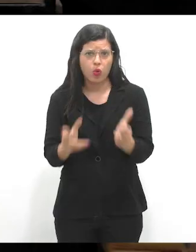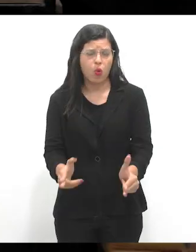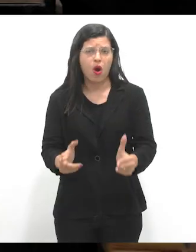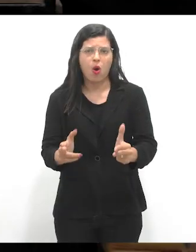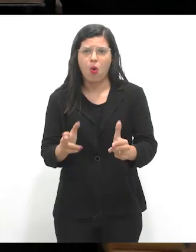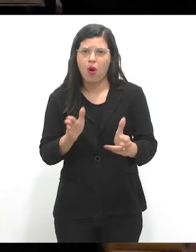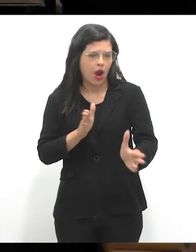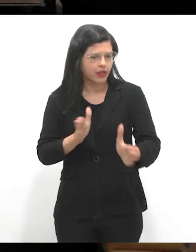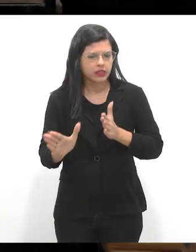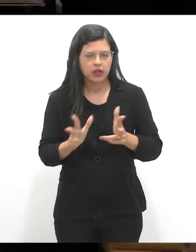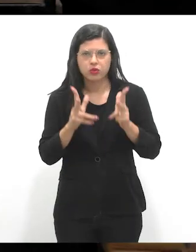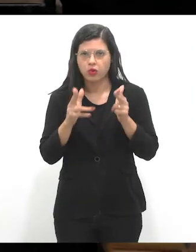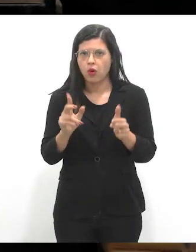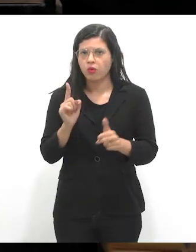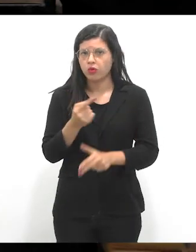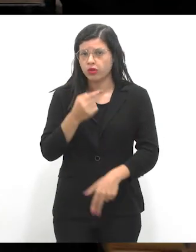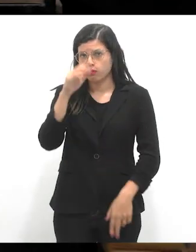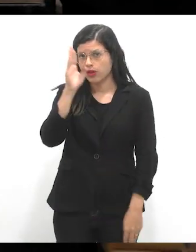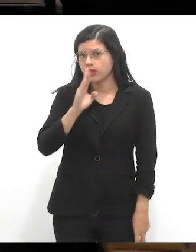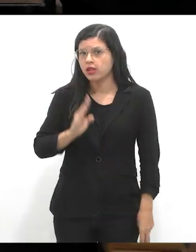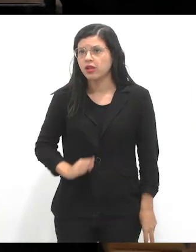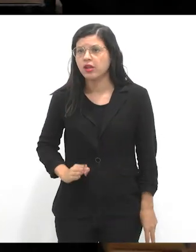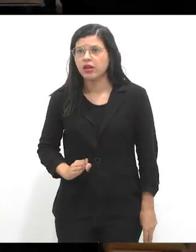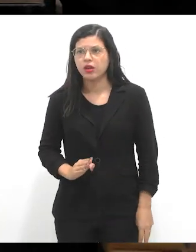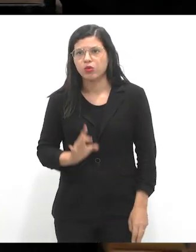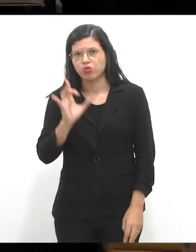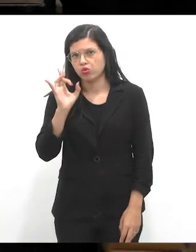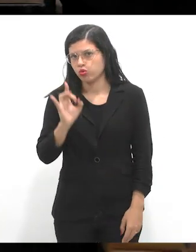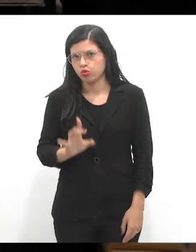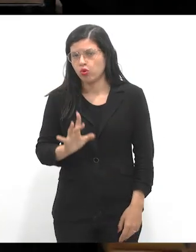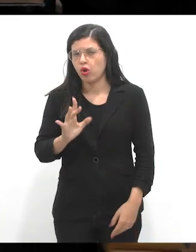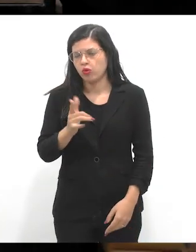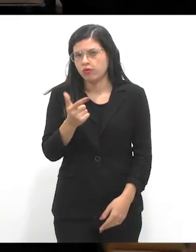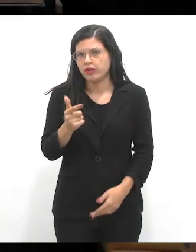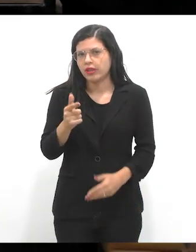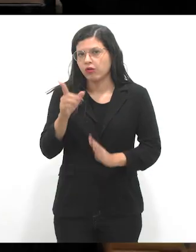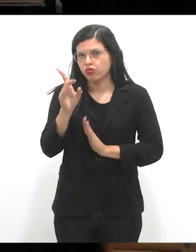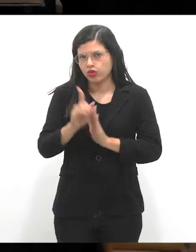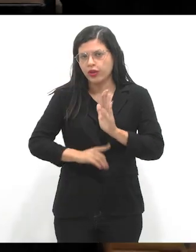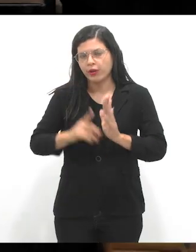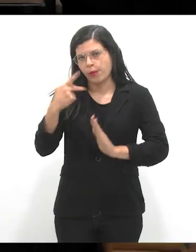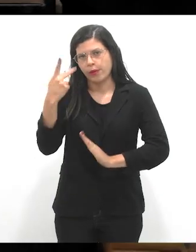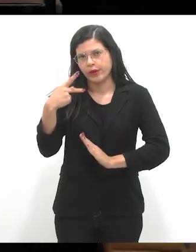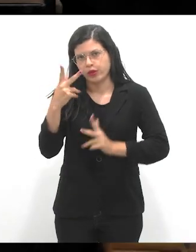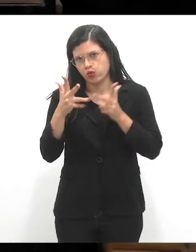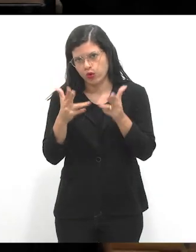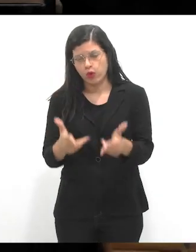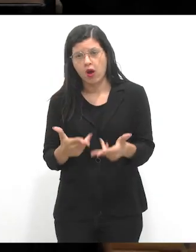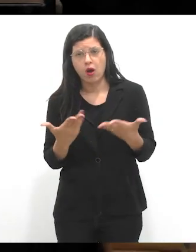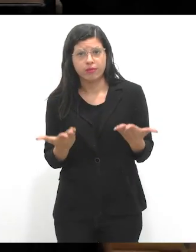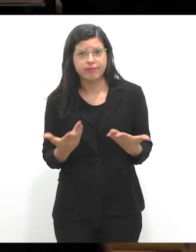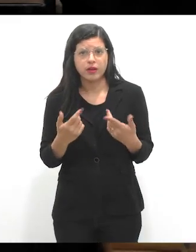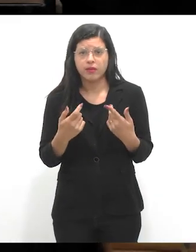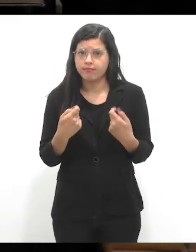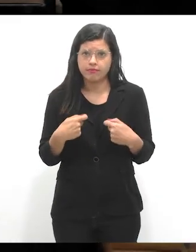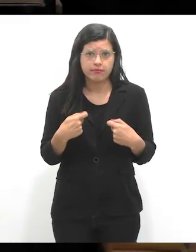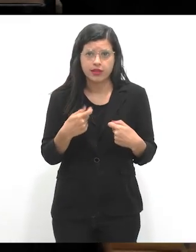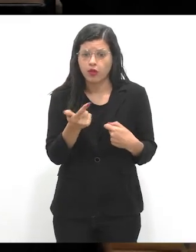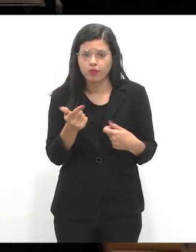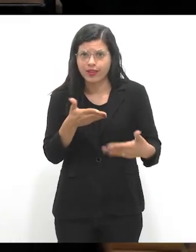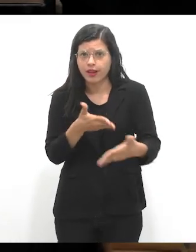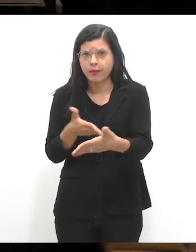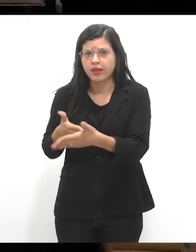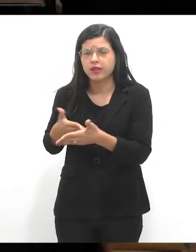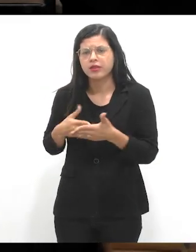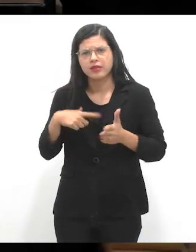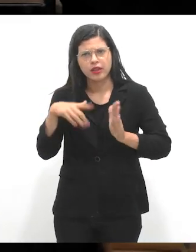tem os mesmos acessos que nós, brasileiros, salvo os direitos políticos. Então, não deveria ser um entrave isso. Então, ela tem o direito à educação,